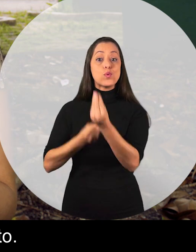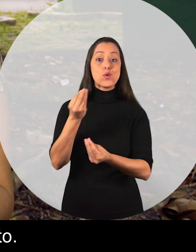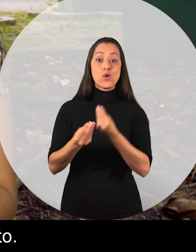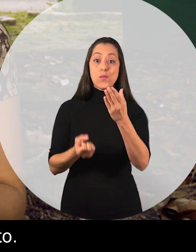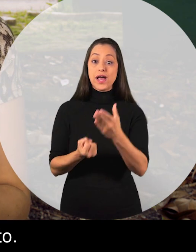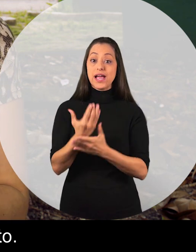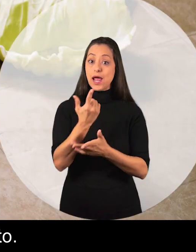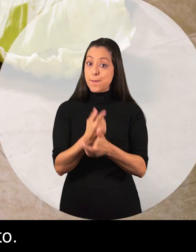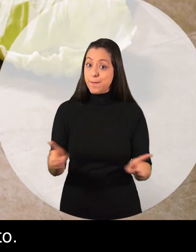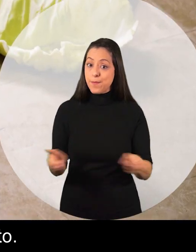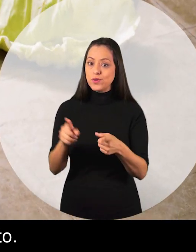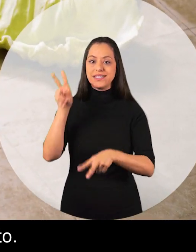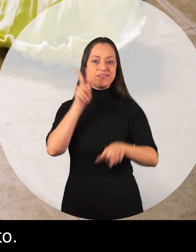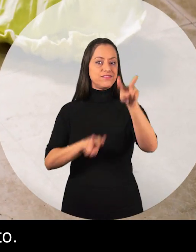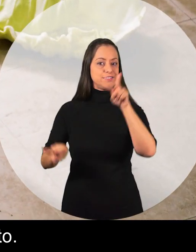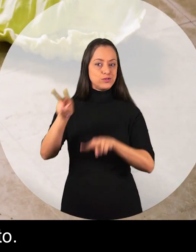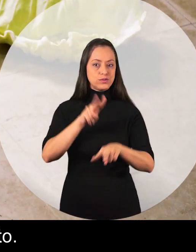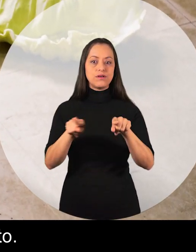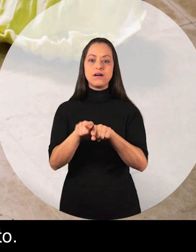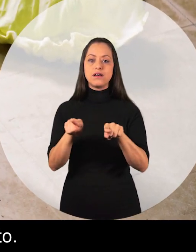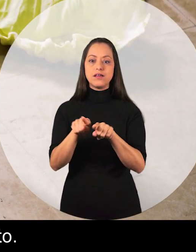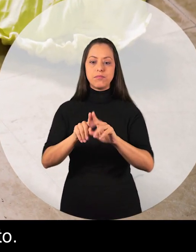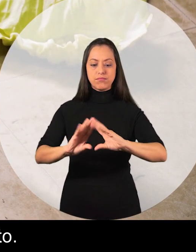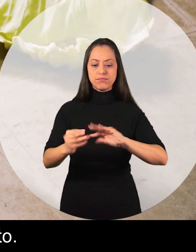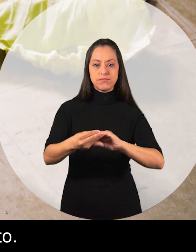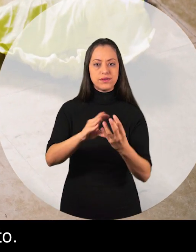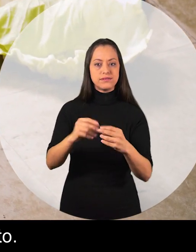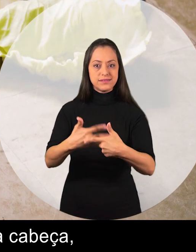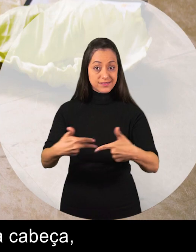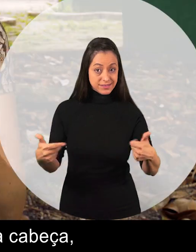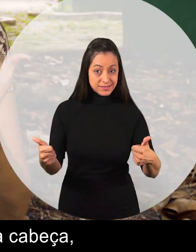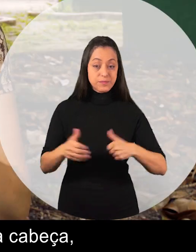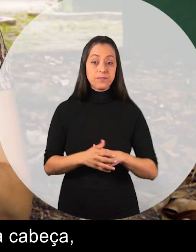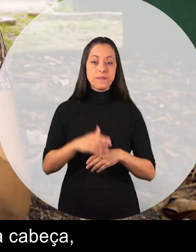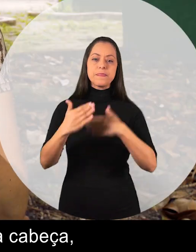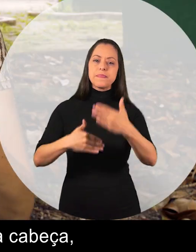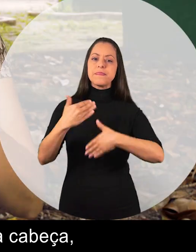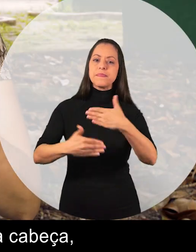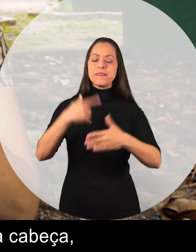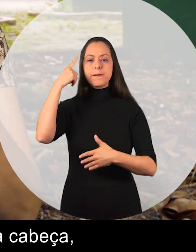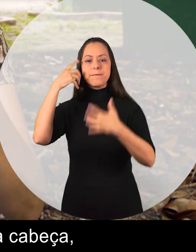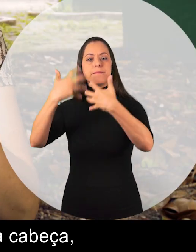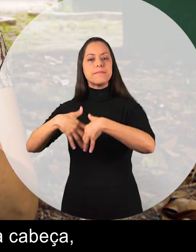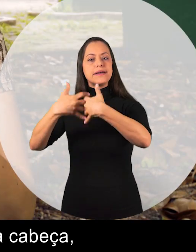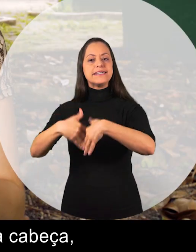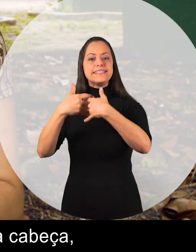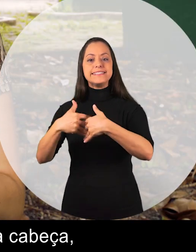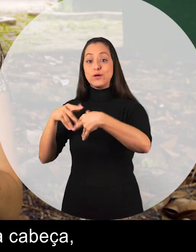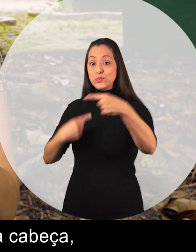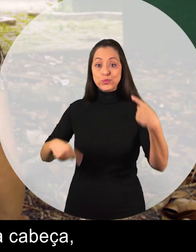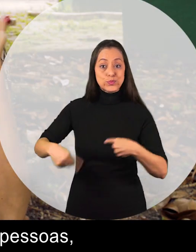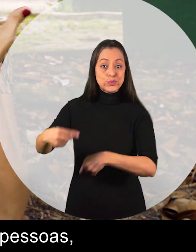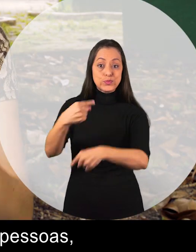sequência, a parte do visual, do tato. E aí, né, depois de muito pensar, muito quebrar a